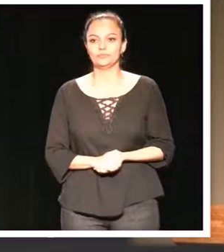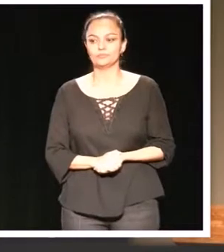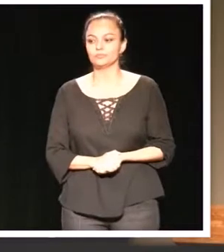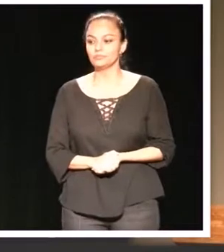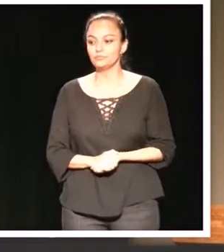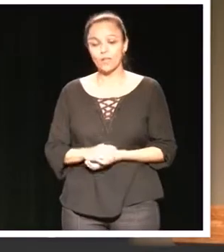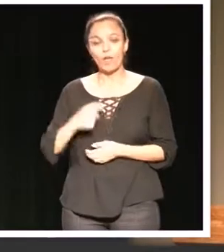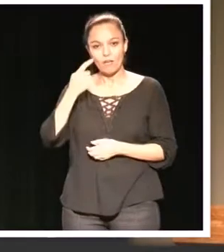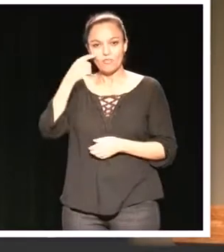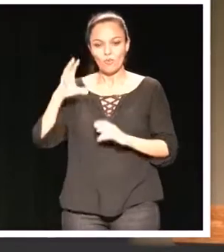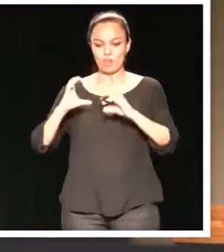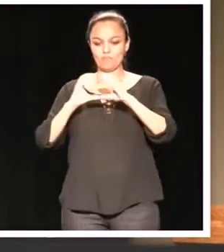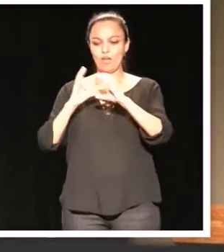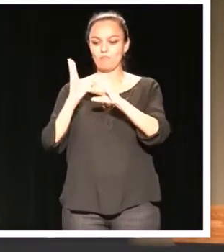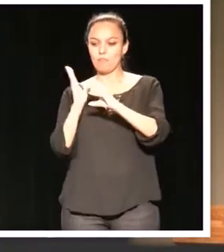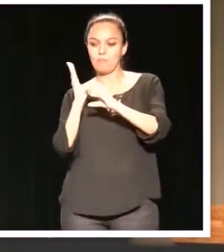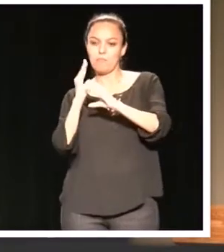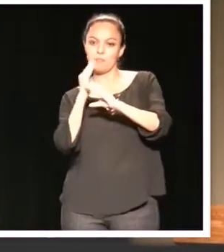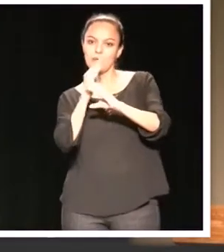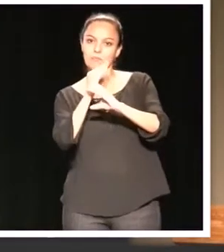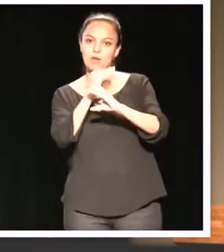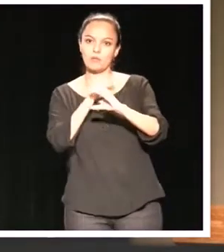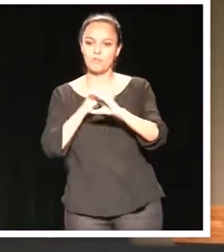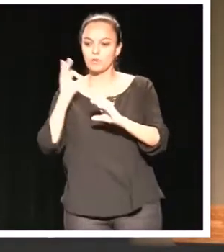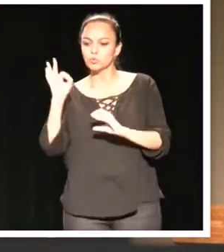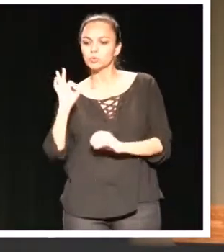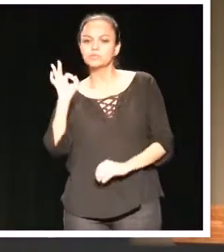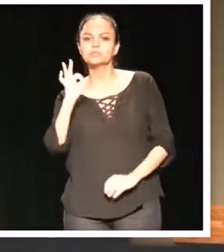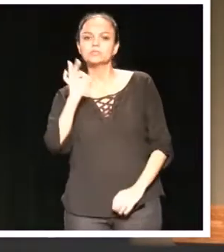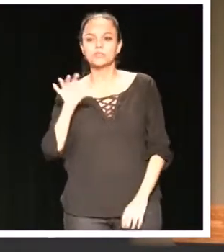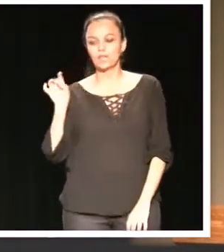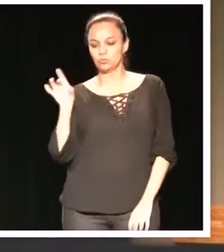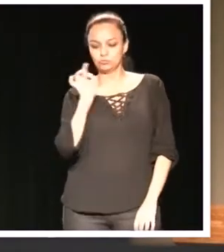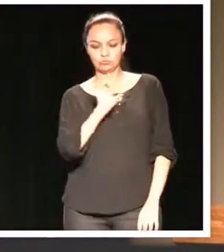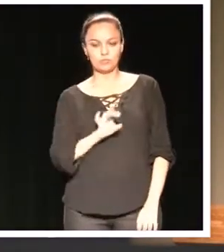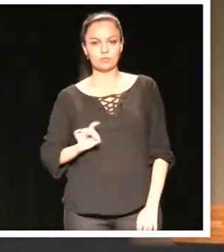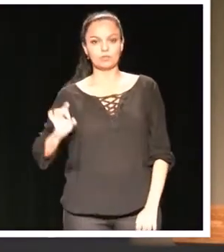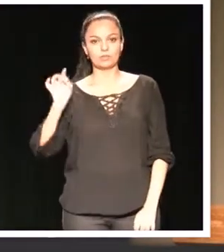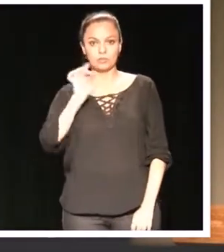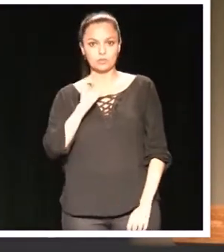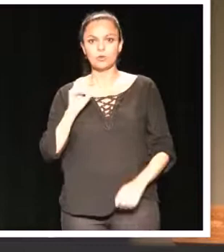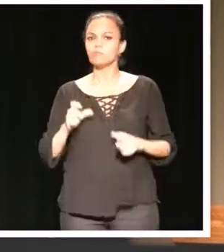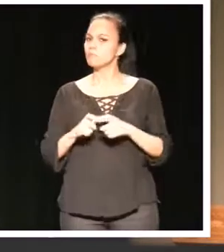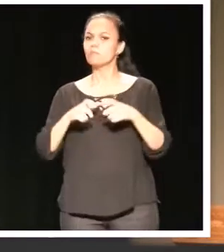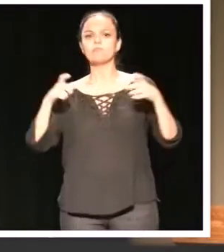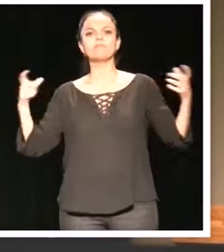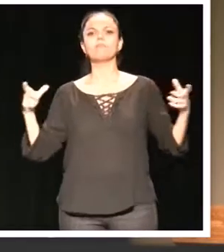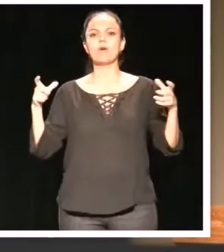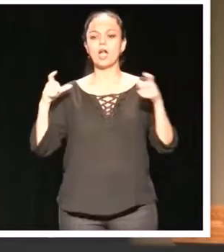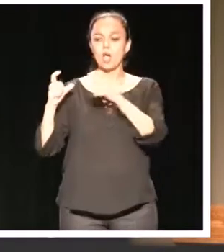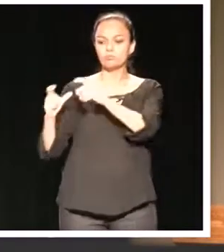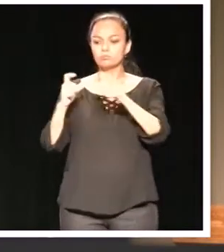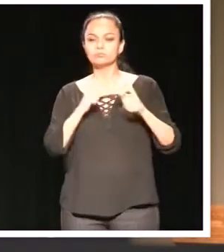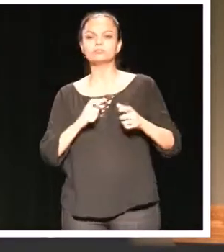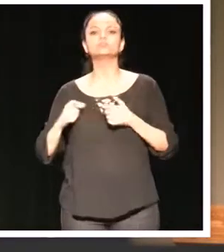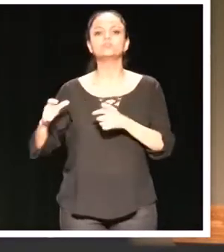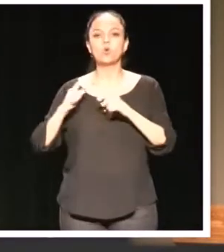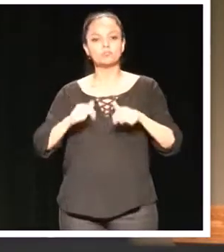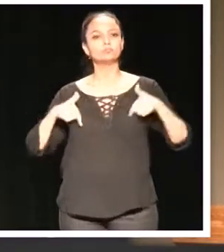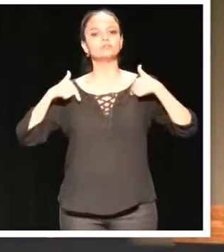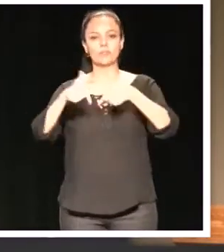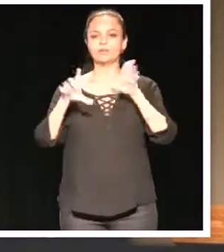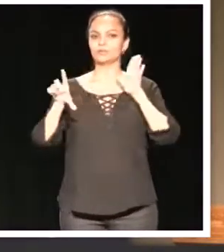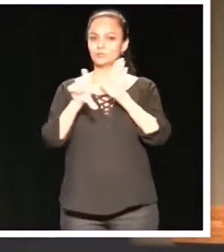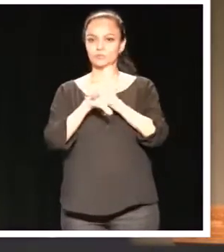Vejam as proporções, são muito interessantes. A maior parte dos atos legislativos